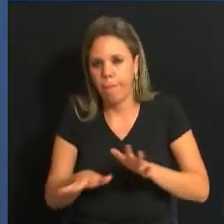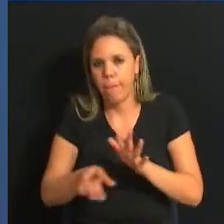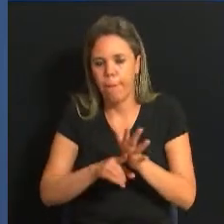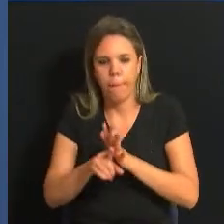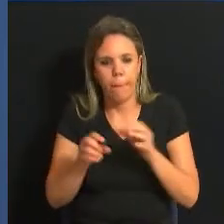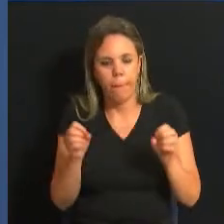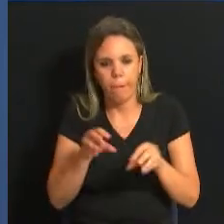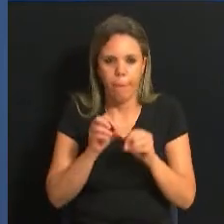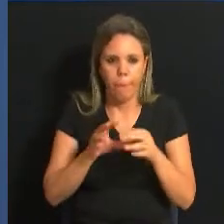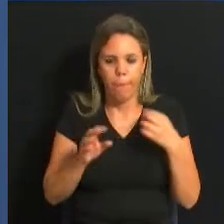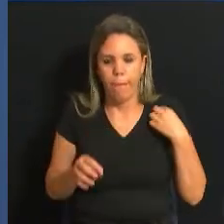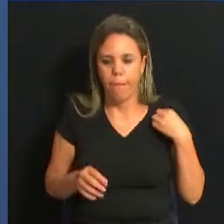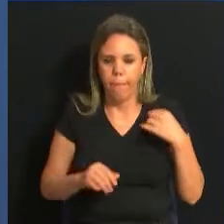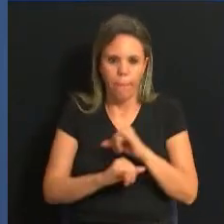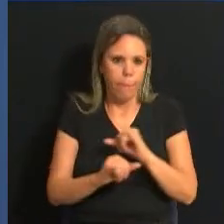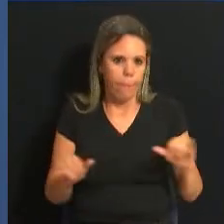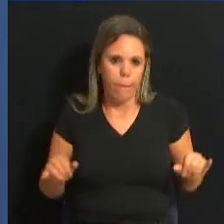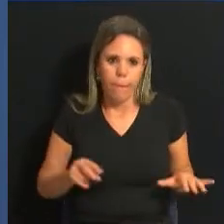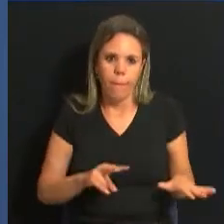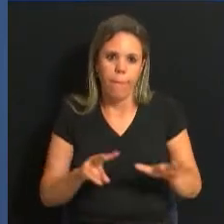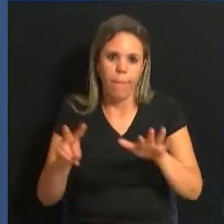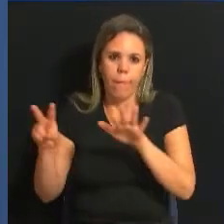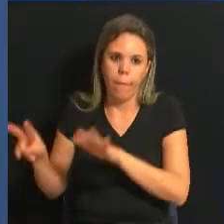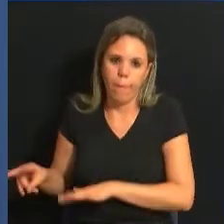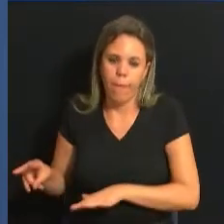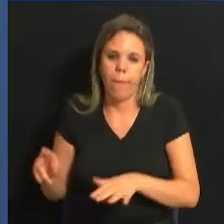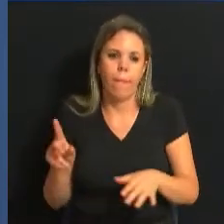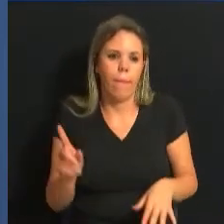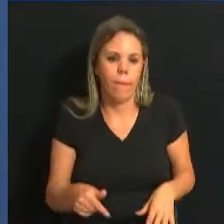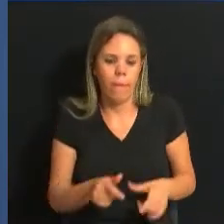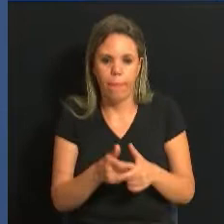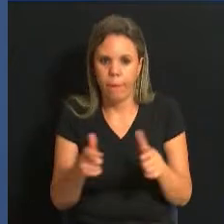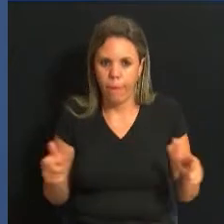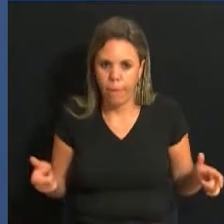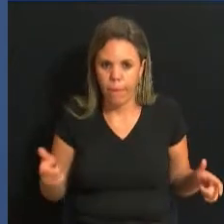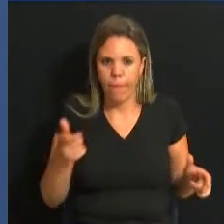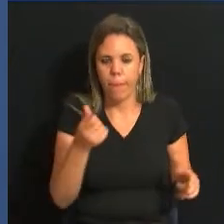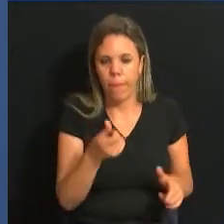Educação, divulgada nessa semana. A estimativa é um aumento de